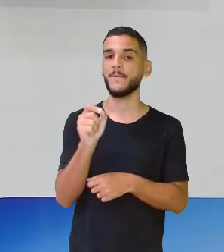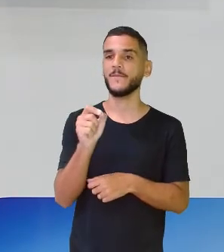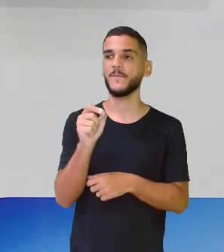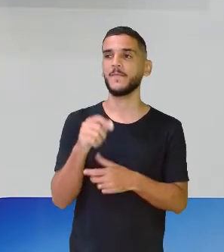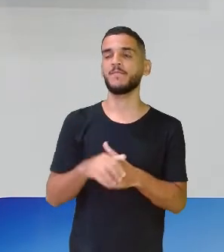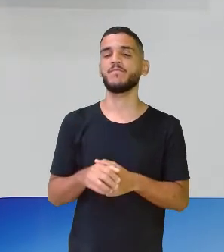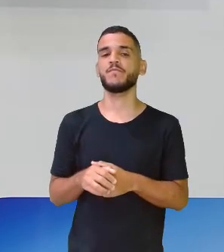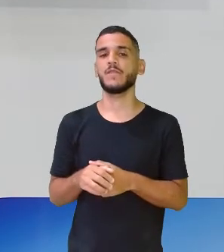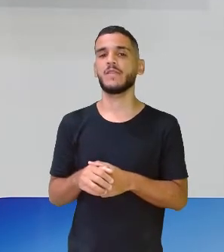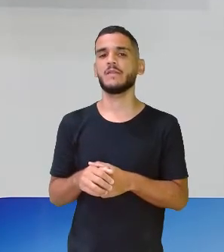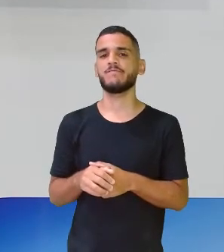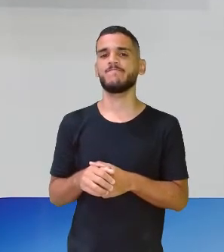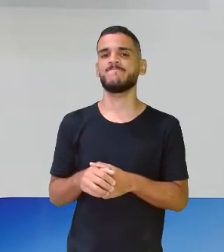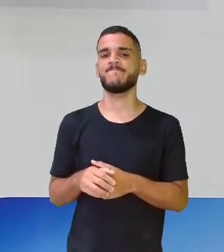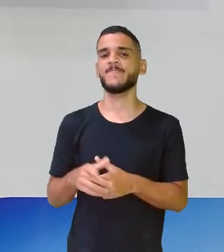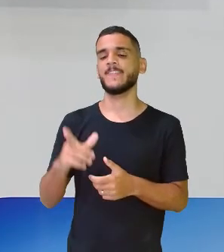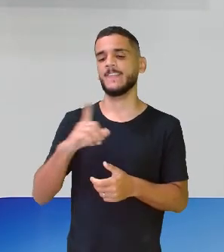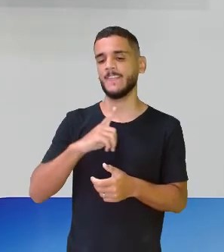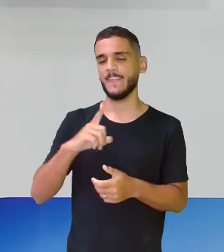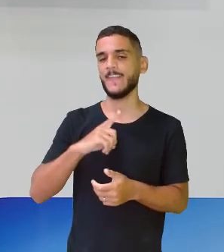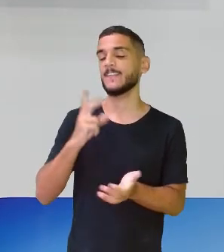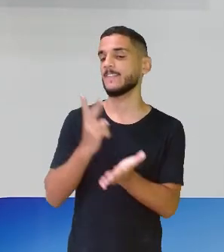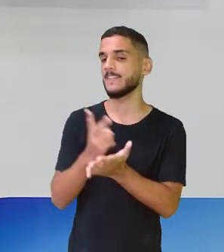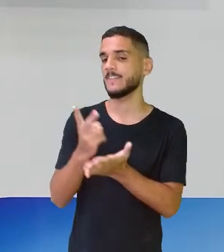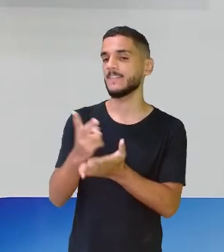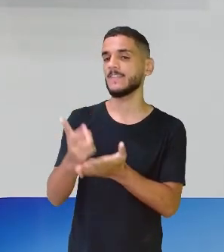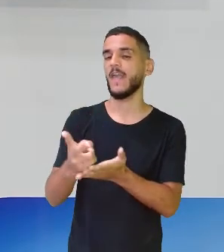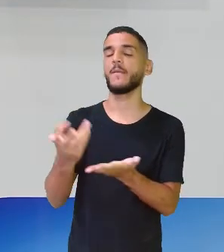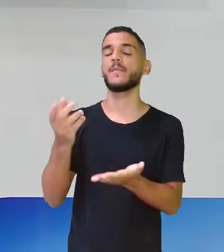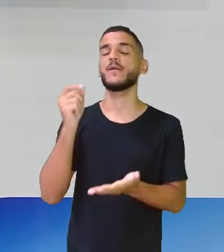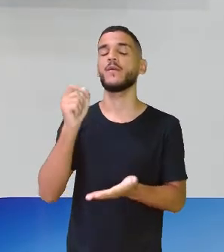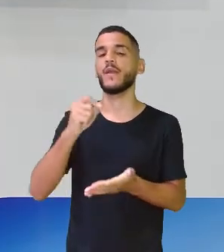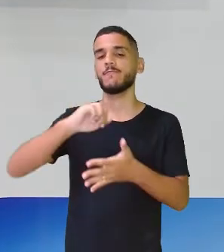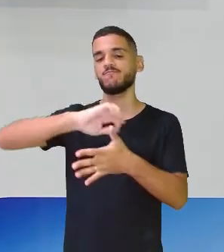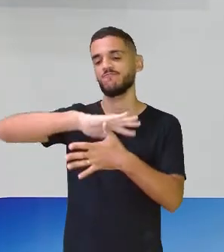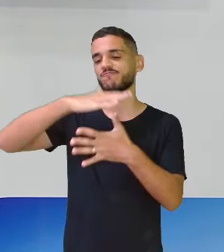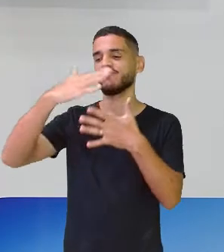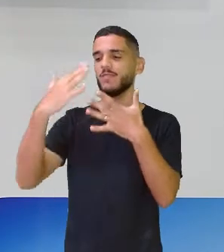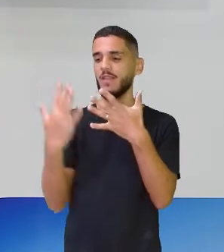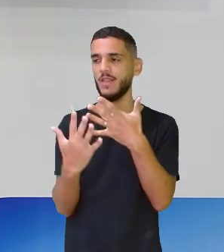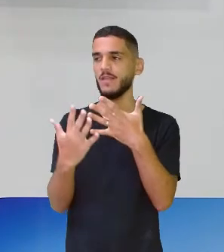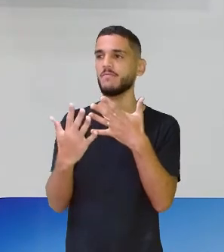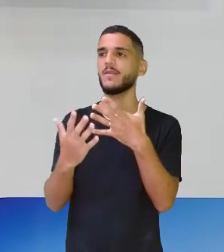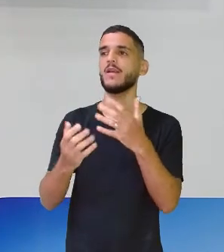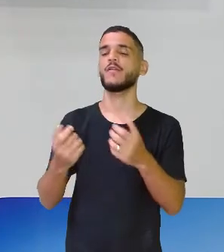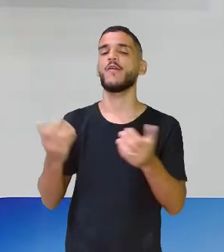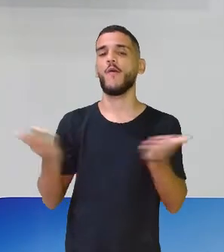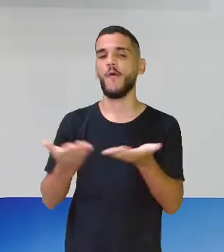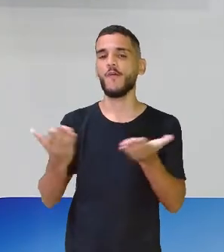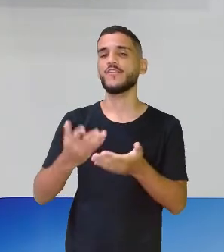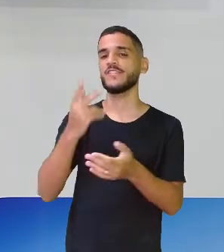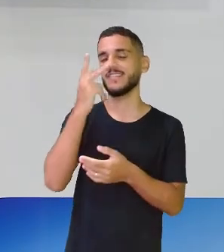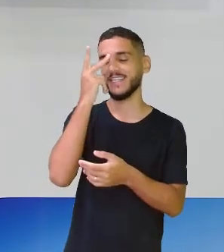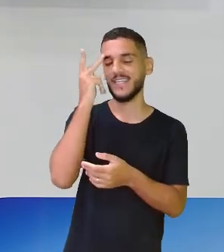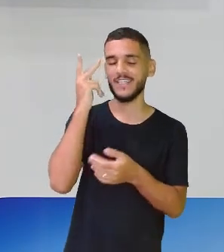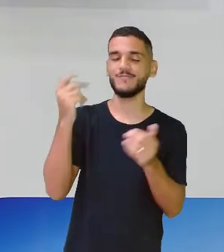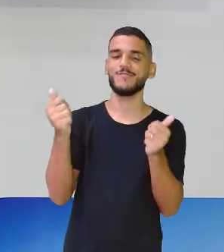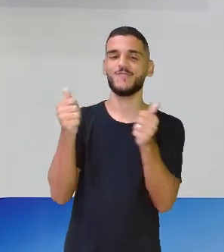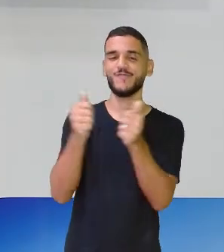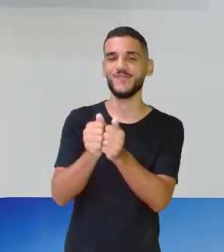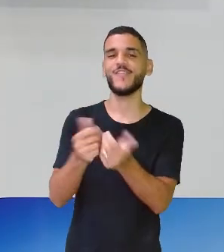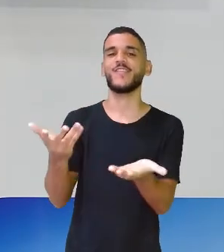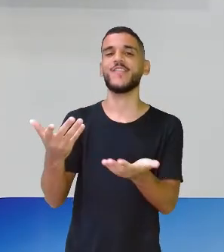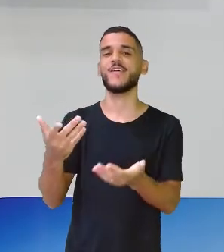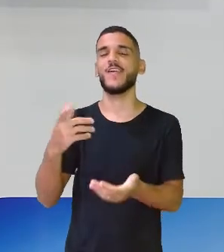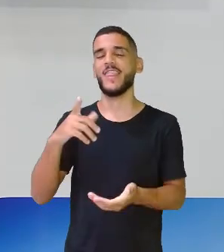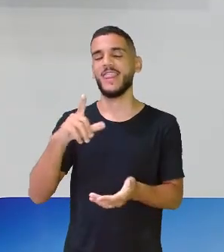gente sempre está traduzindo essa aula para a linguagem brasileira de sinais e hoje nós estamos com o Clisma aqui no estúdio fazendo